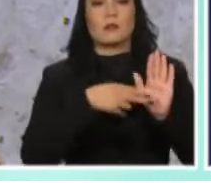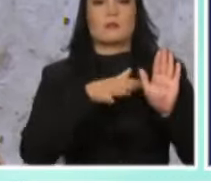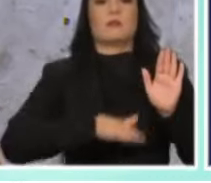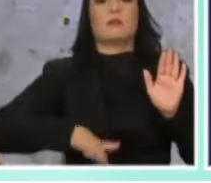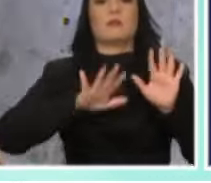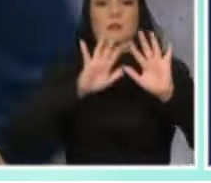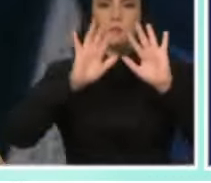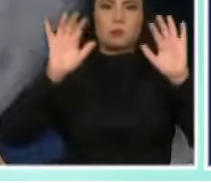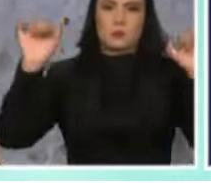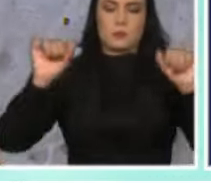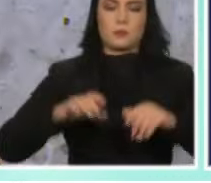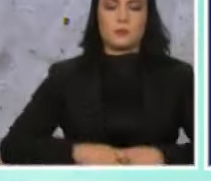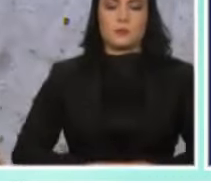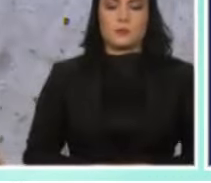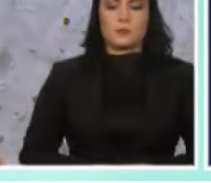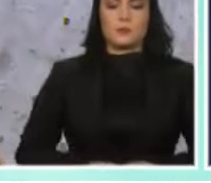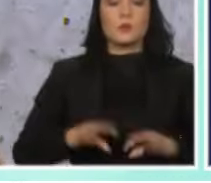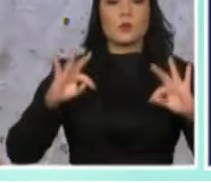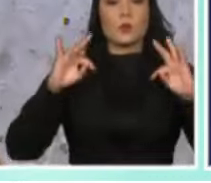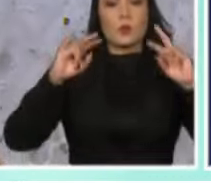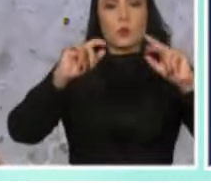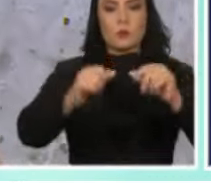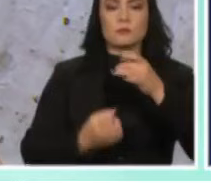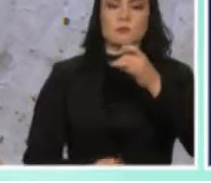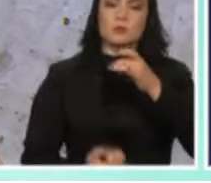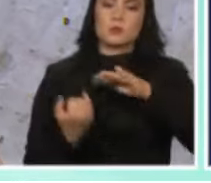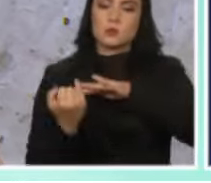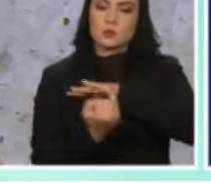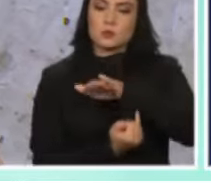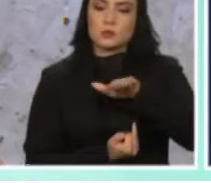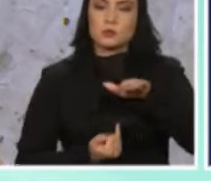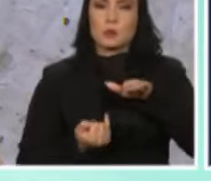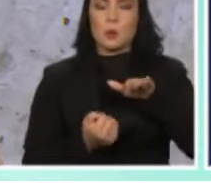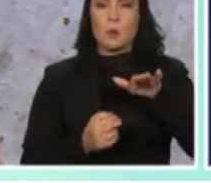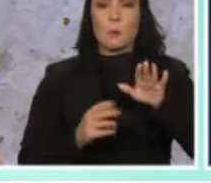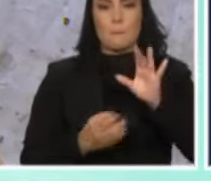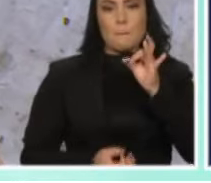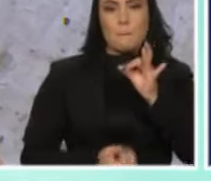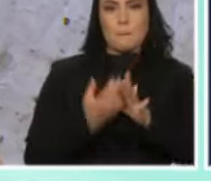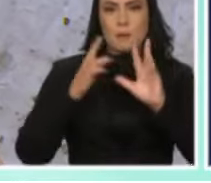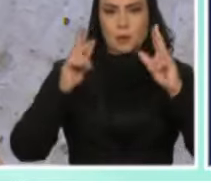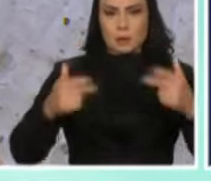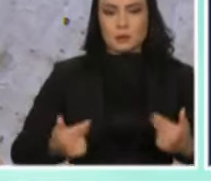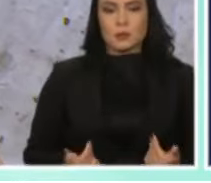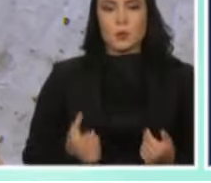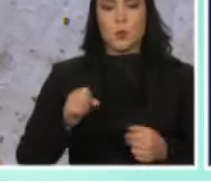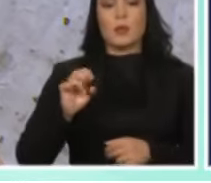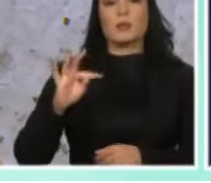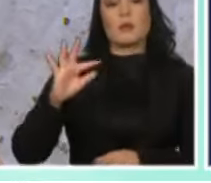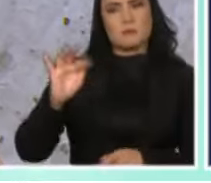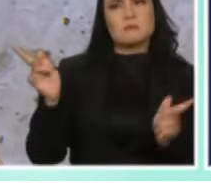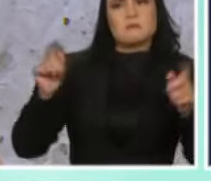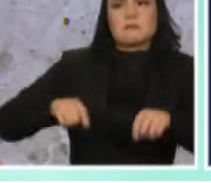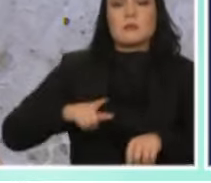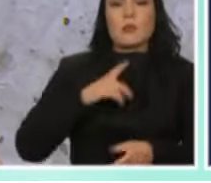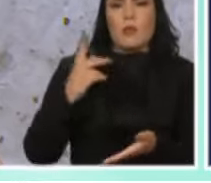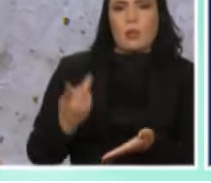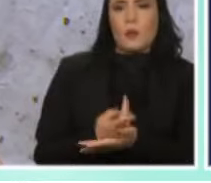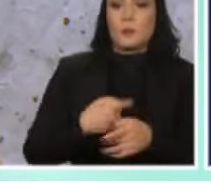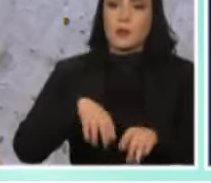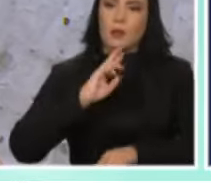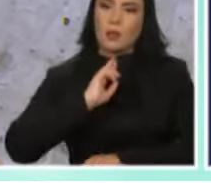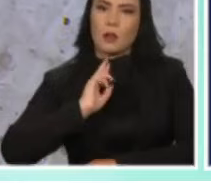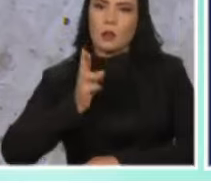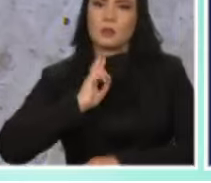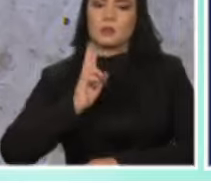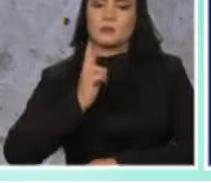eh esse pacote anti STF a gente tá falando pacote eh porque são eh eh é um pacote temático né porque são propostas e projetos de